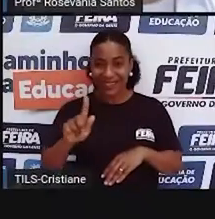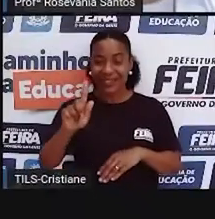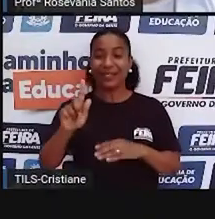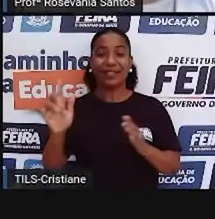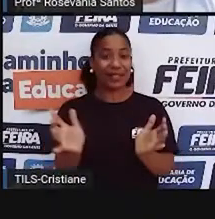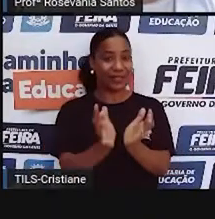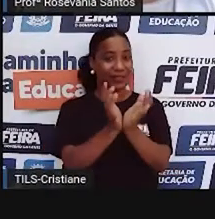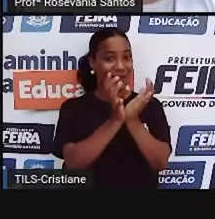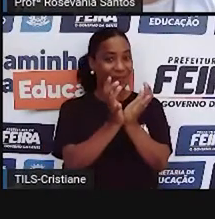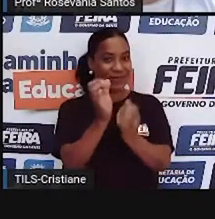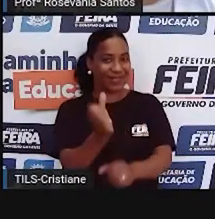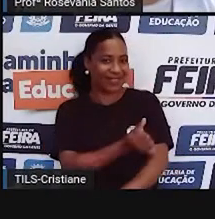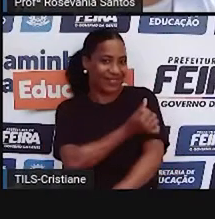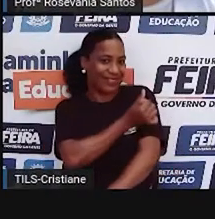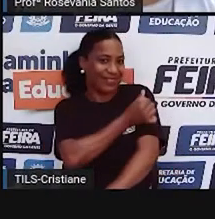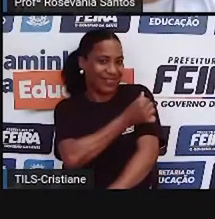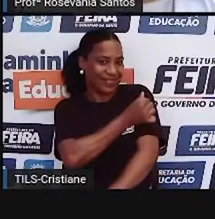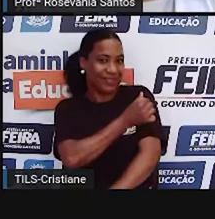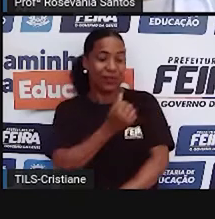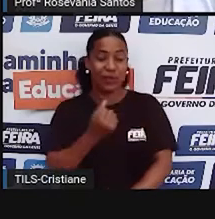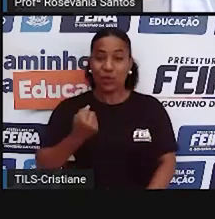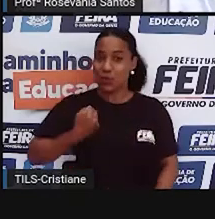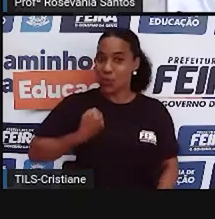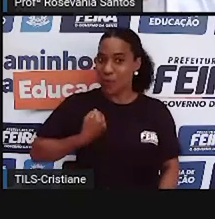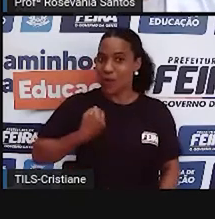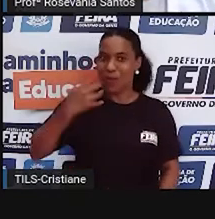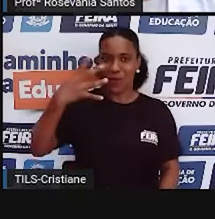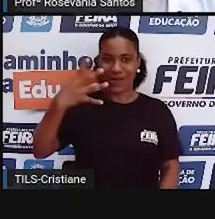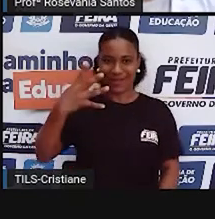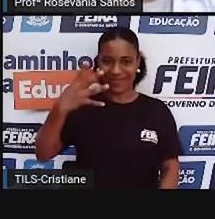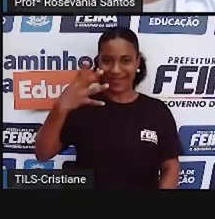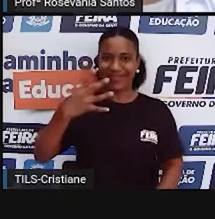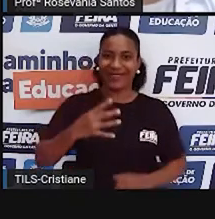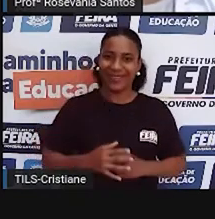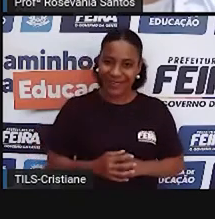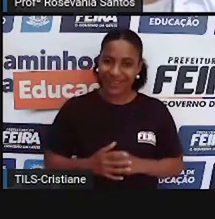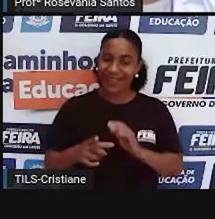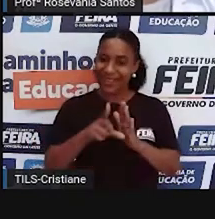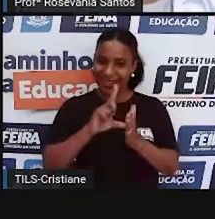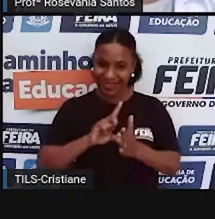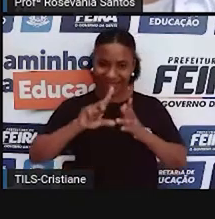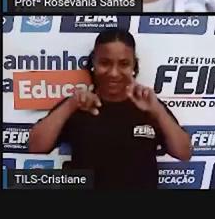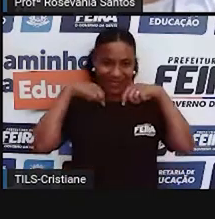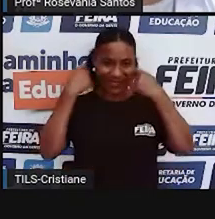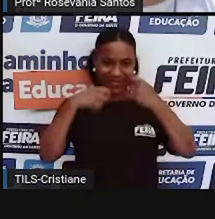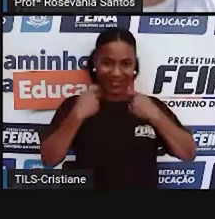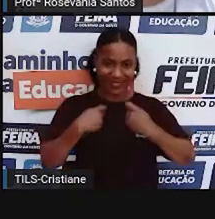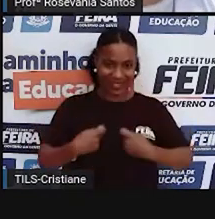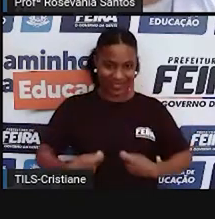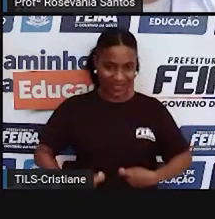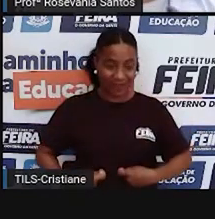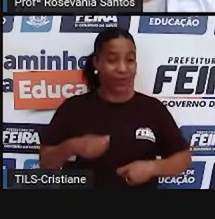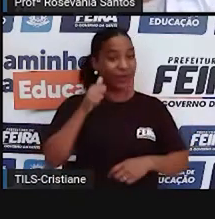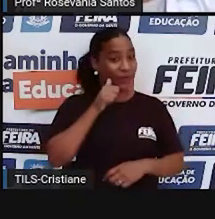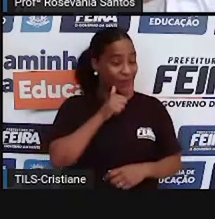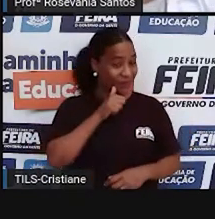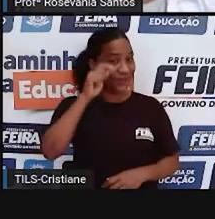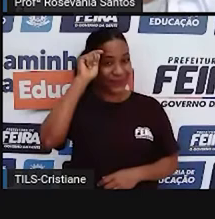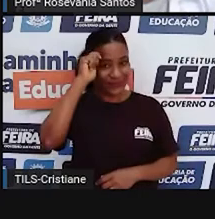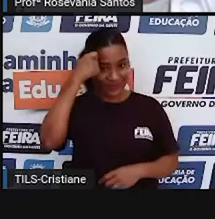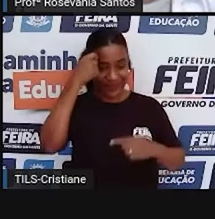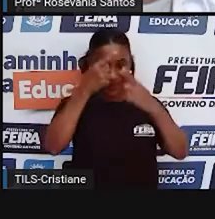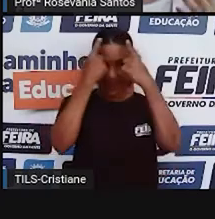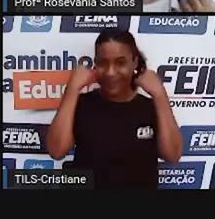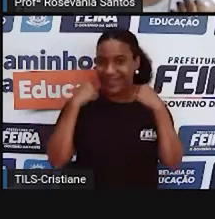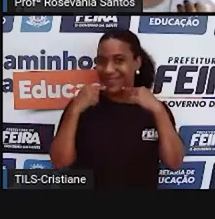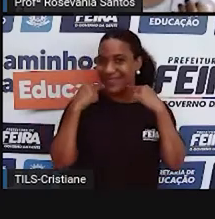sexto ano, é a nossa aula 4. Mas antes disso, deixa eu me autodescrever. Eu sou negra, tenho os cabelos